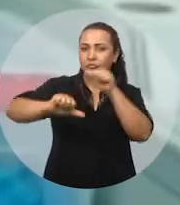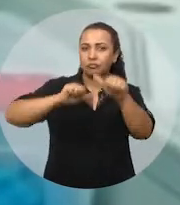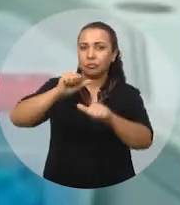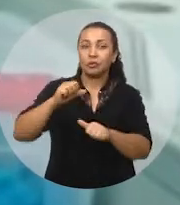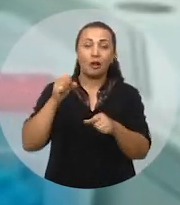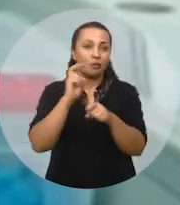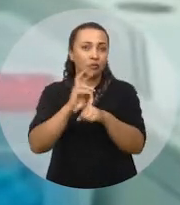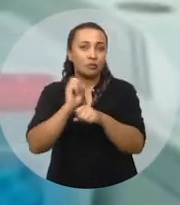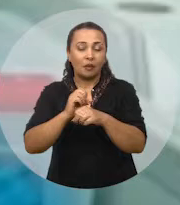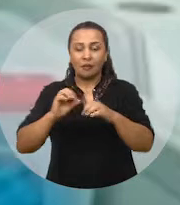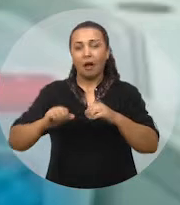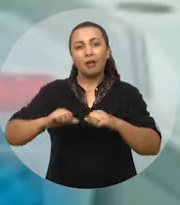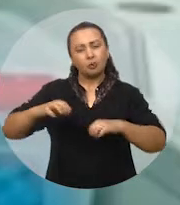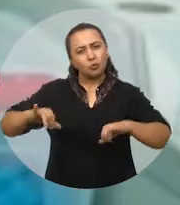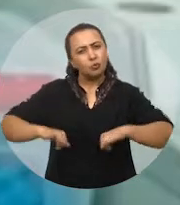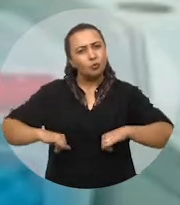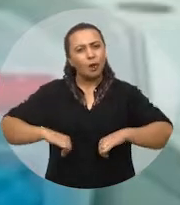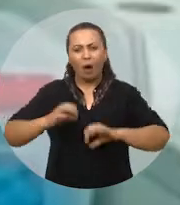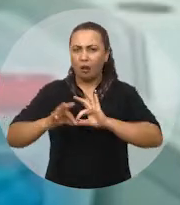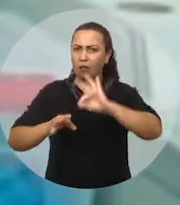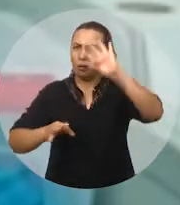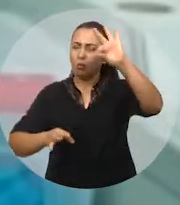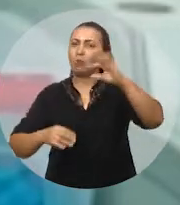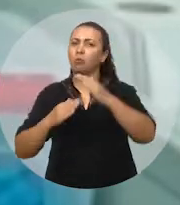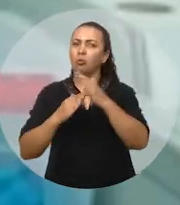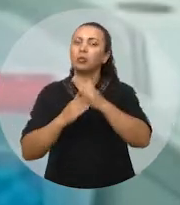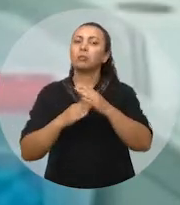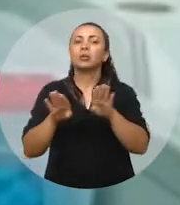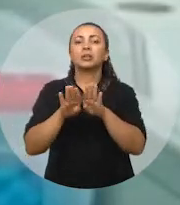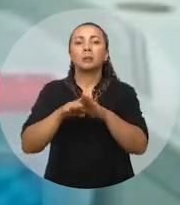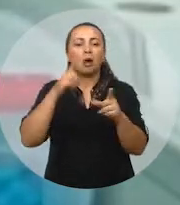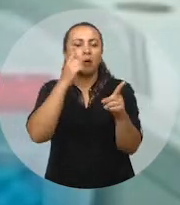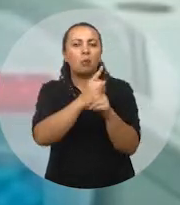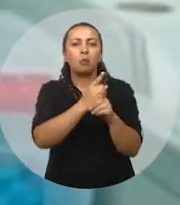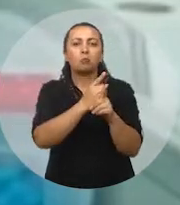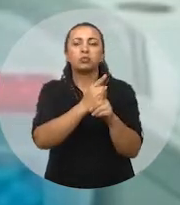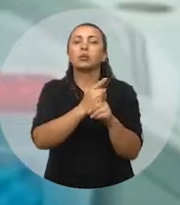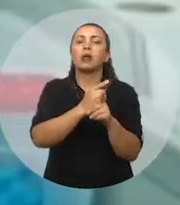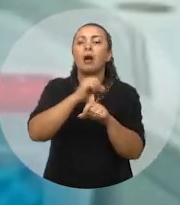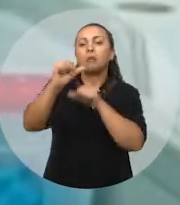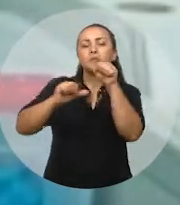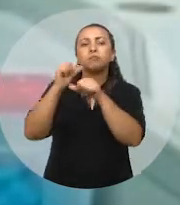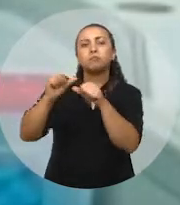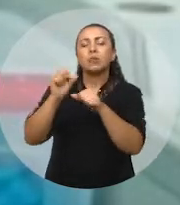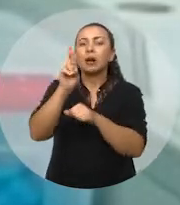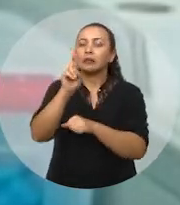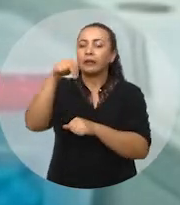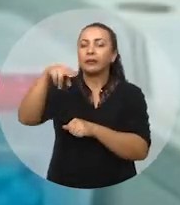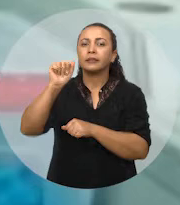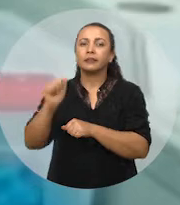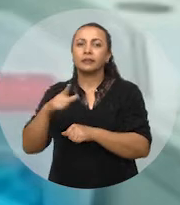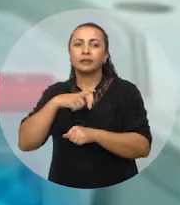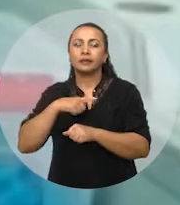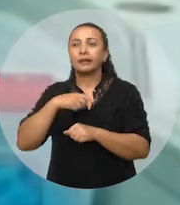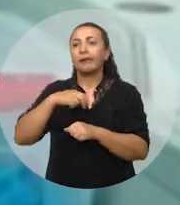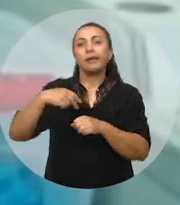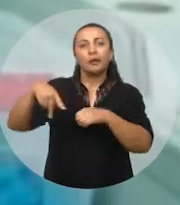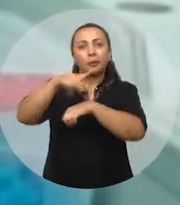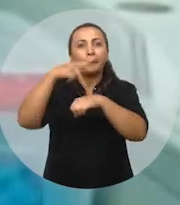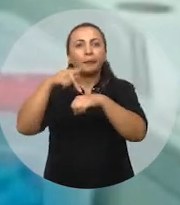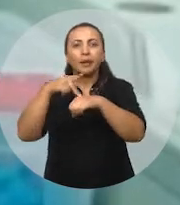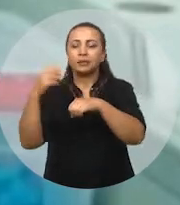vírus vai sofrendo ao longo do tempo e também consegue identificar linhagens externas ao país que podem estar